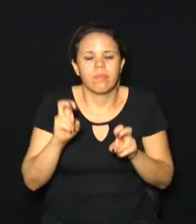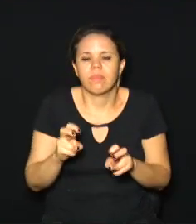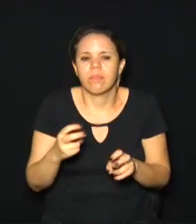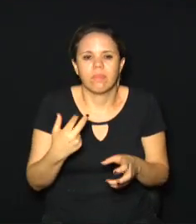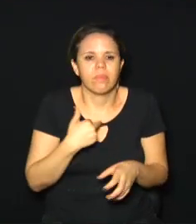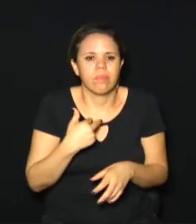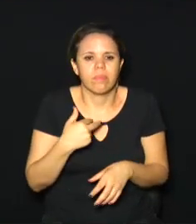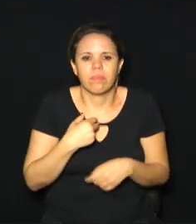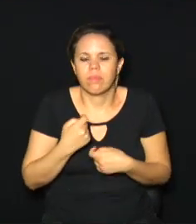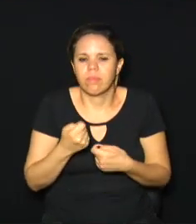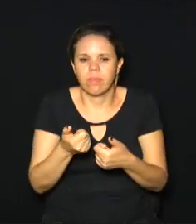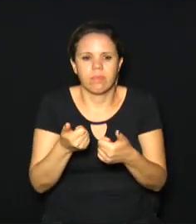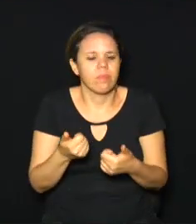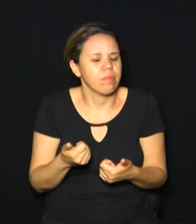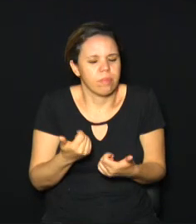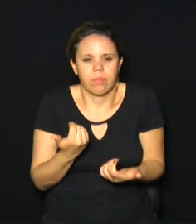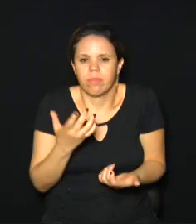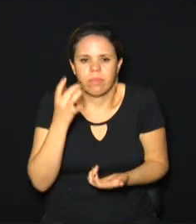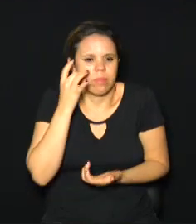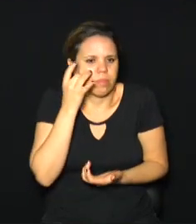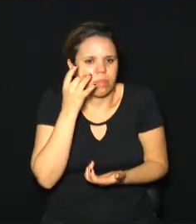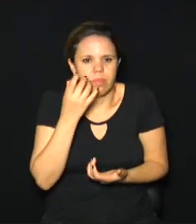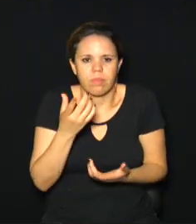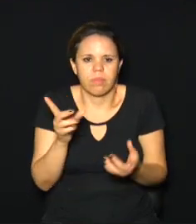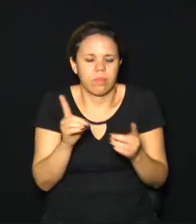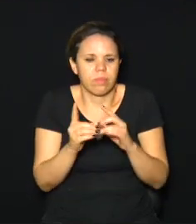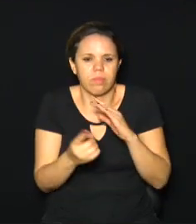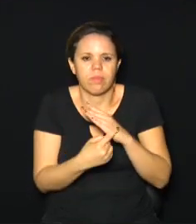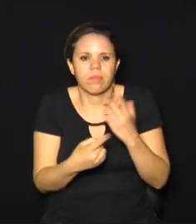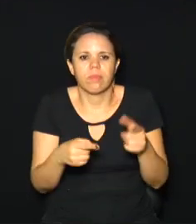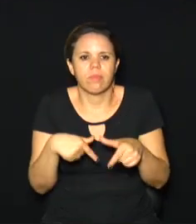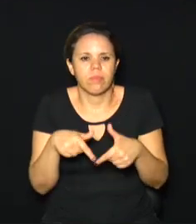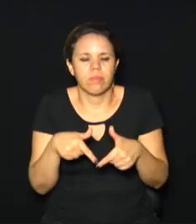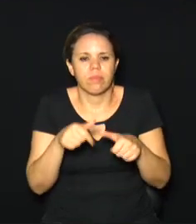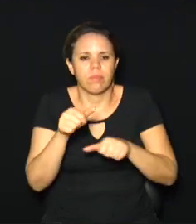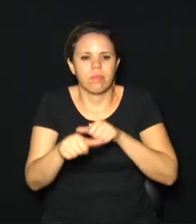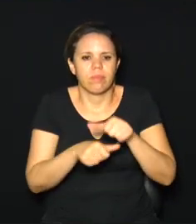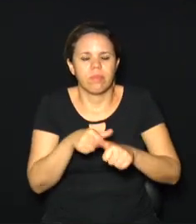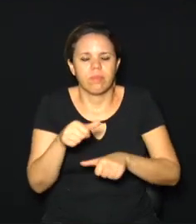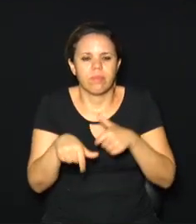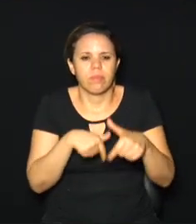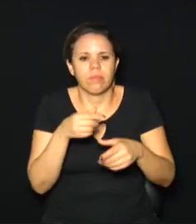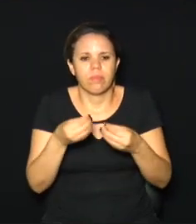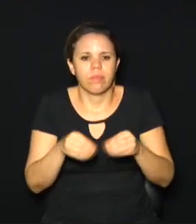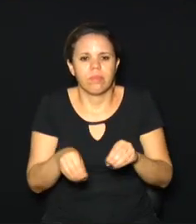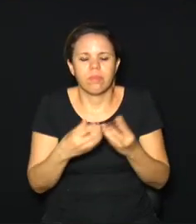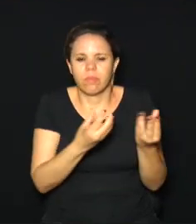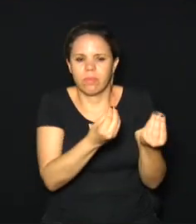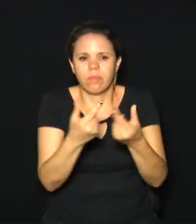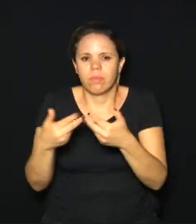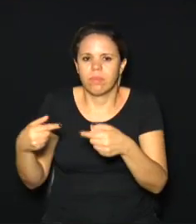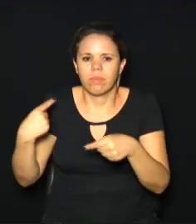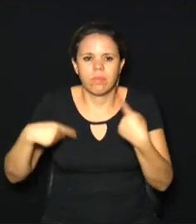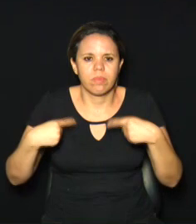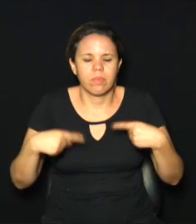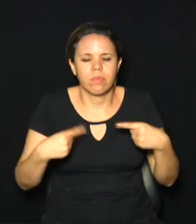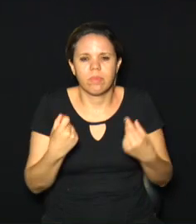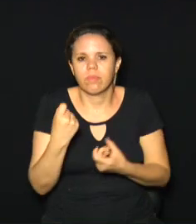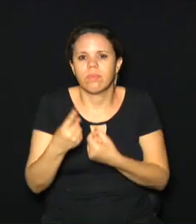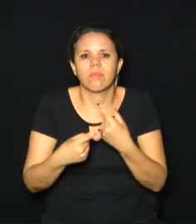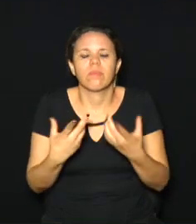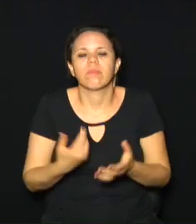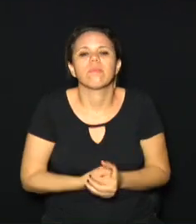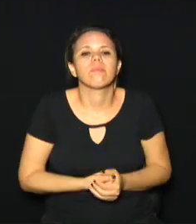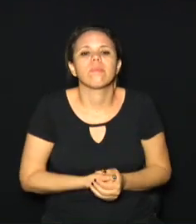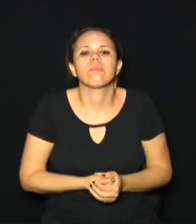poder prestação de serviço presencial, que impactou nas relações de trabalho. Muitas coisas estão sendo discutidas, algumas coisas estão